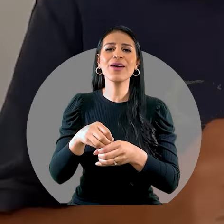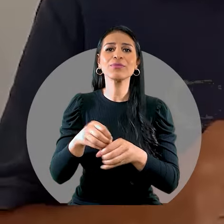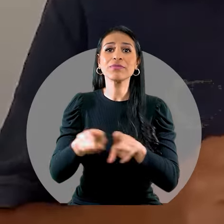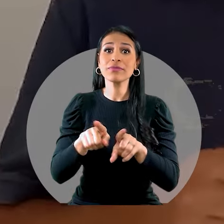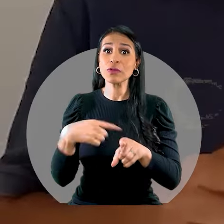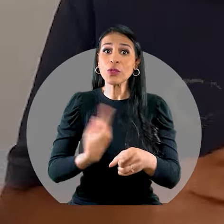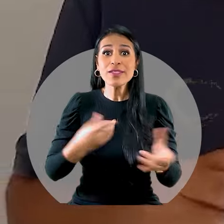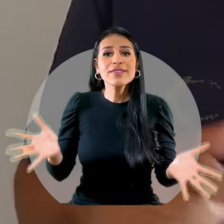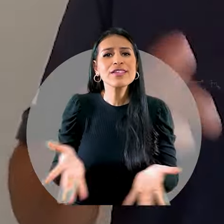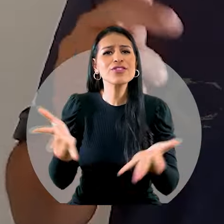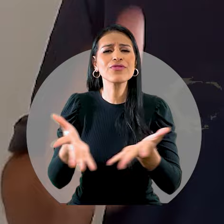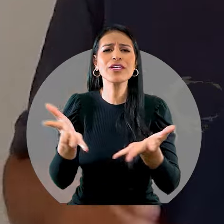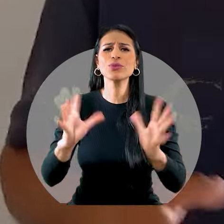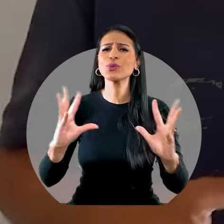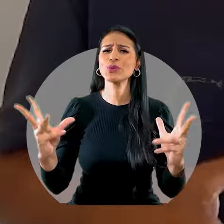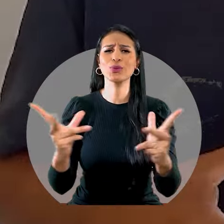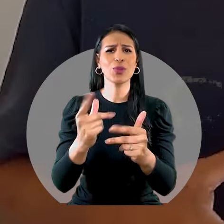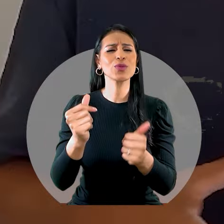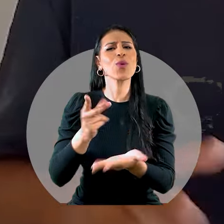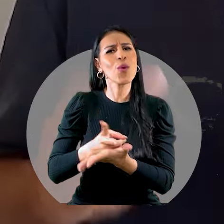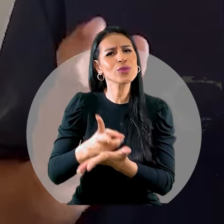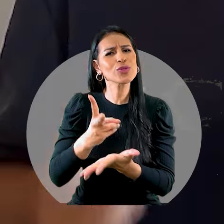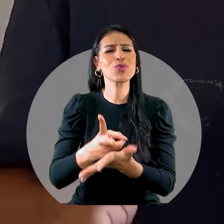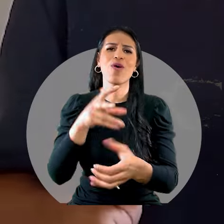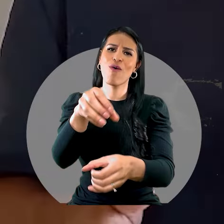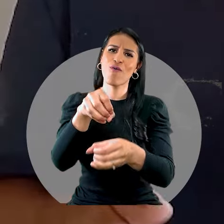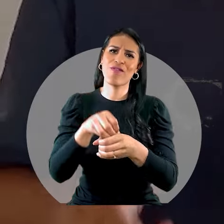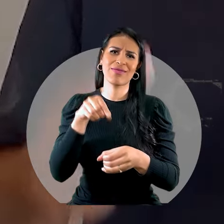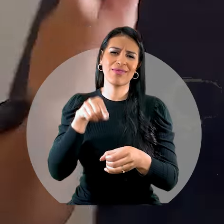participou desta campanha e encorajamos todos a